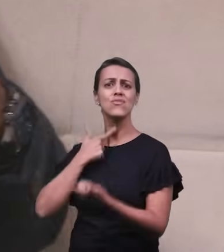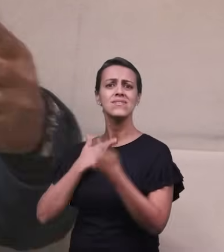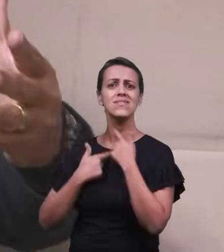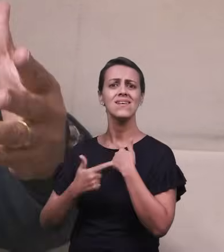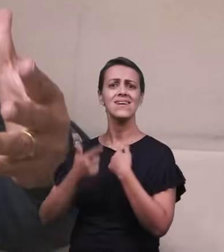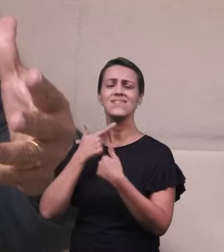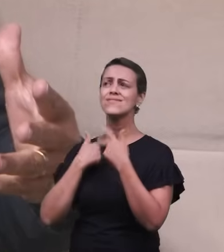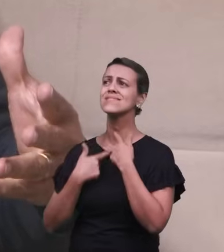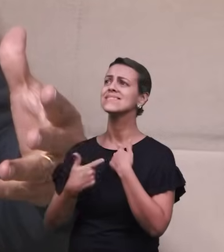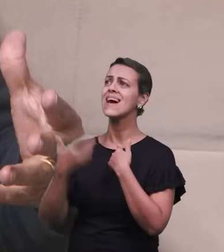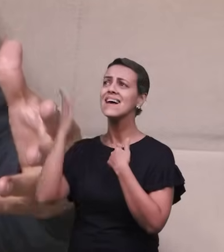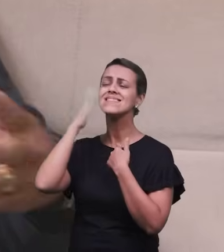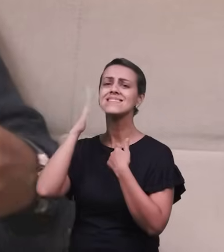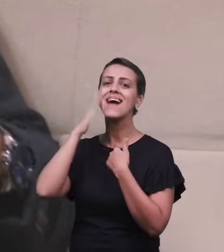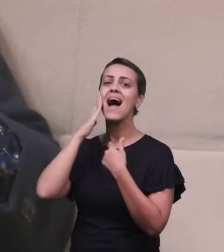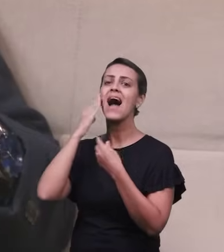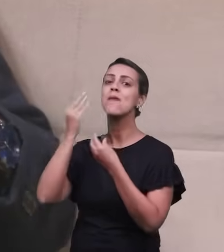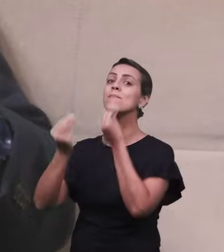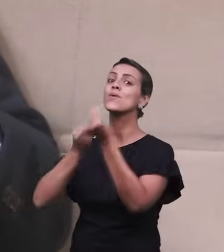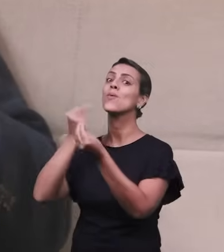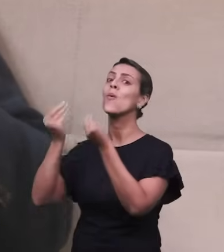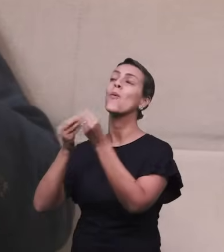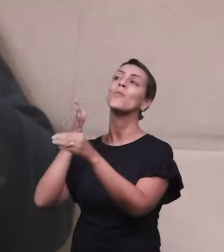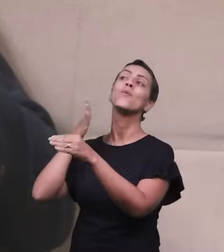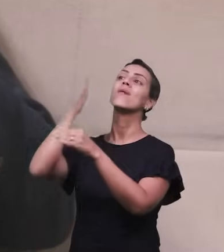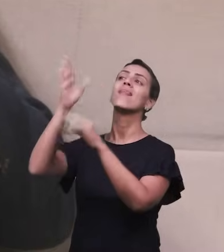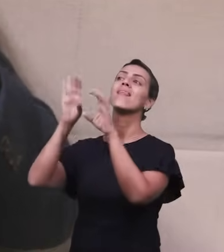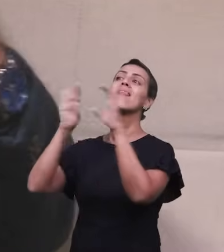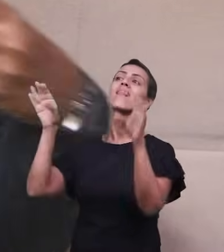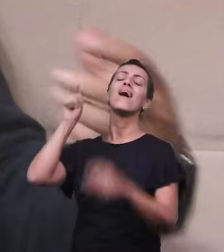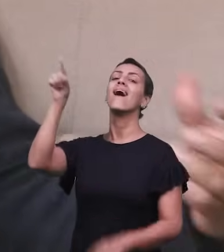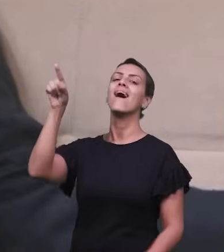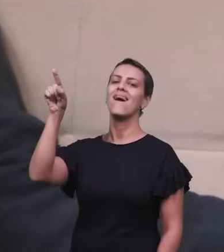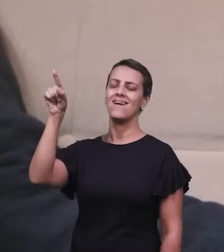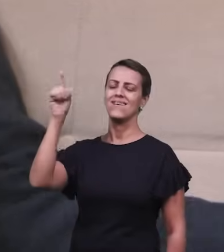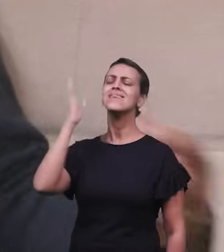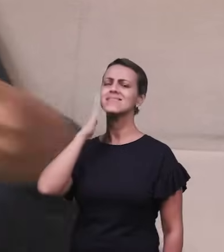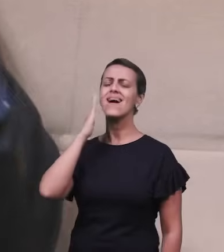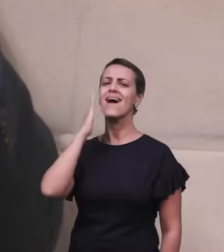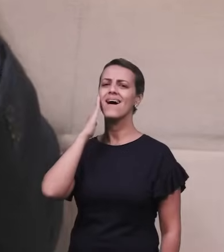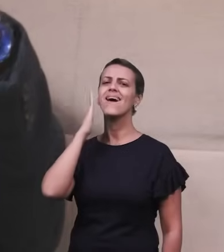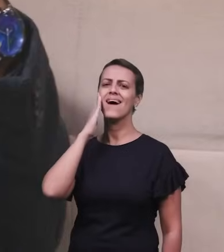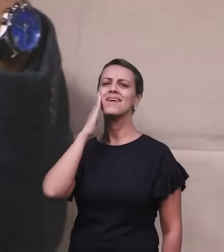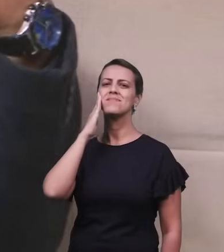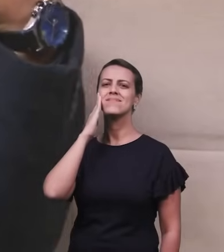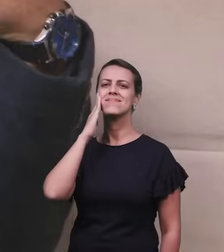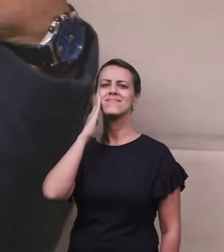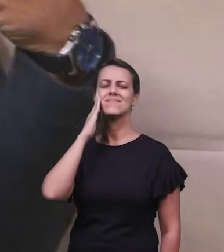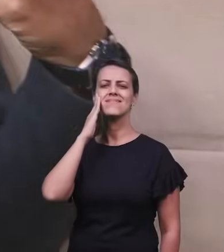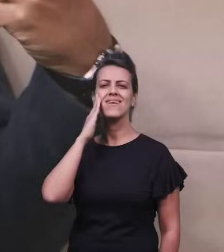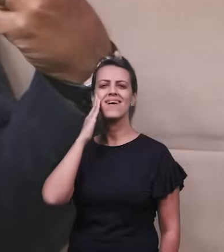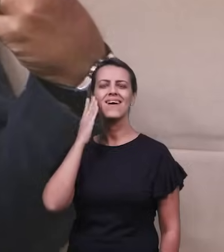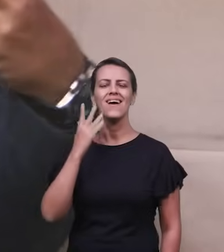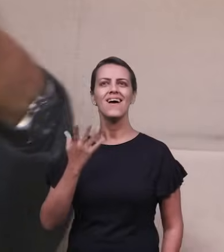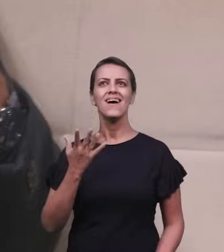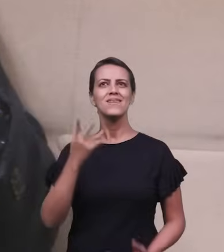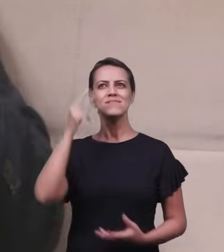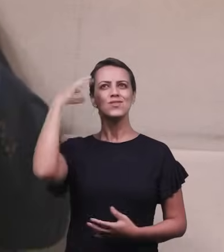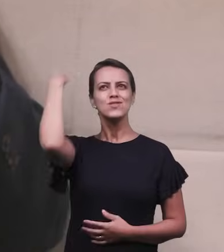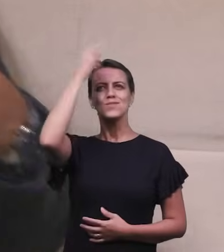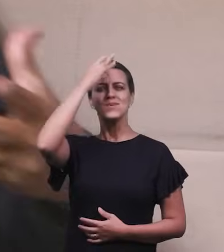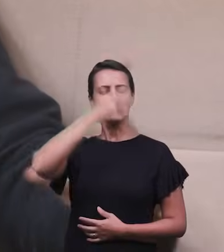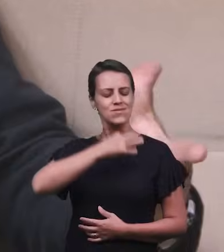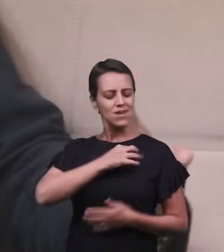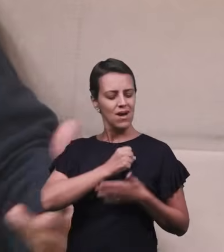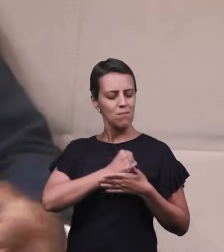Então ela tem esse anseio, porque esse anseio não é fabricado por ela, Sérgio, assim. É